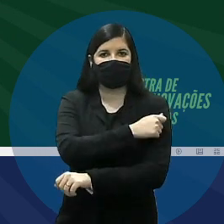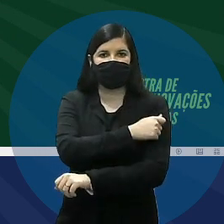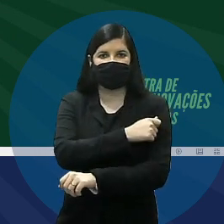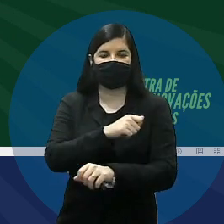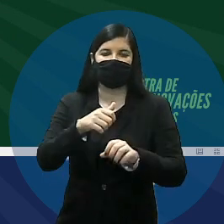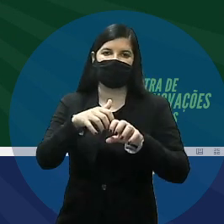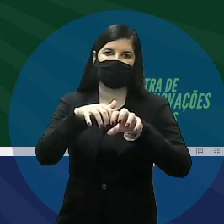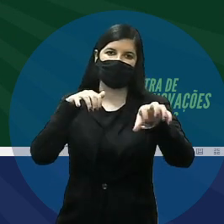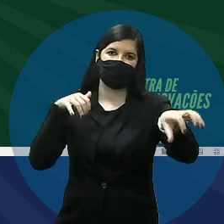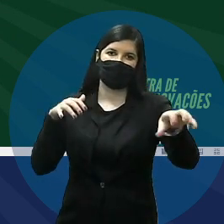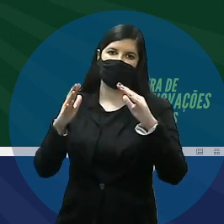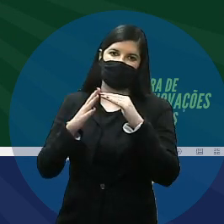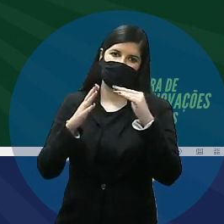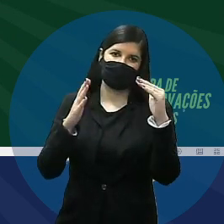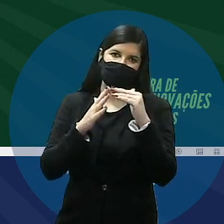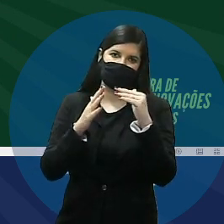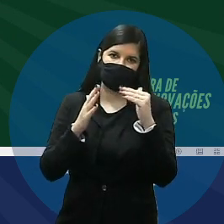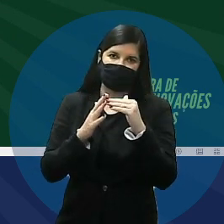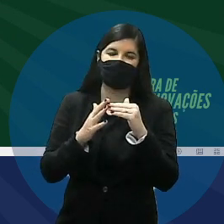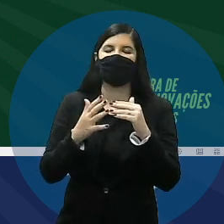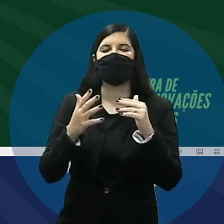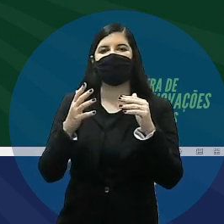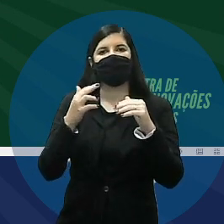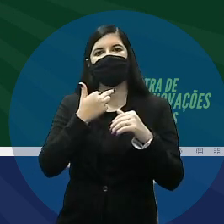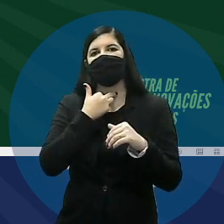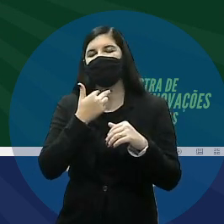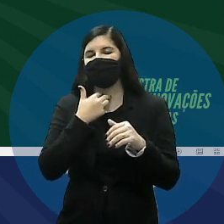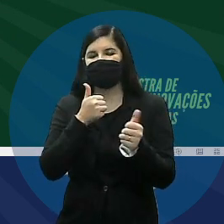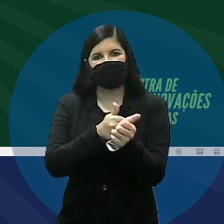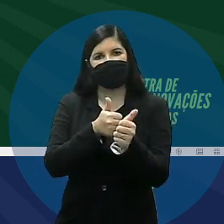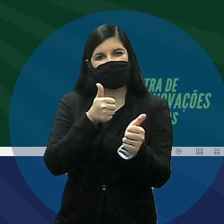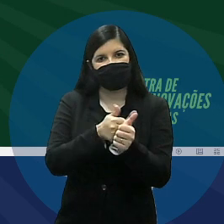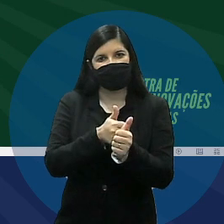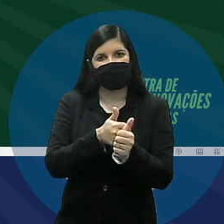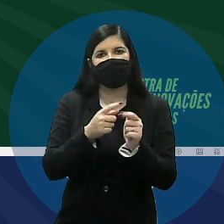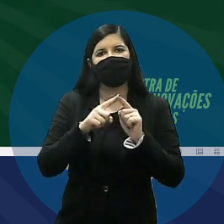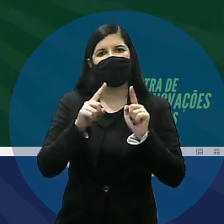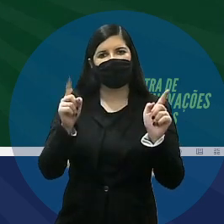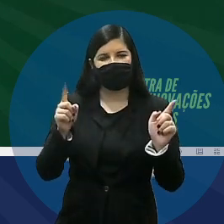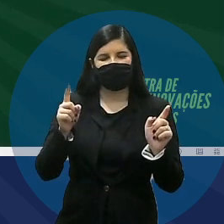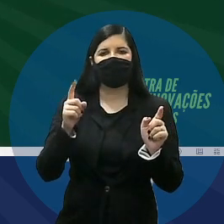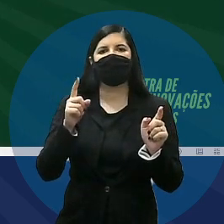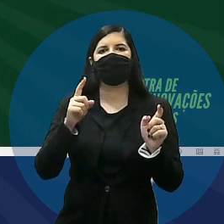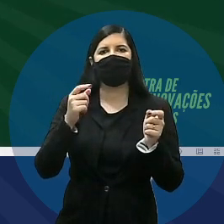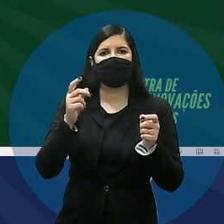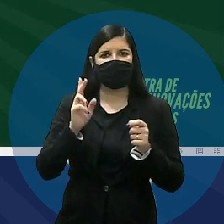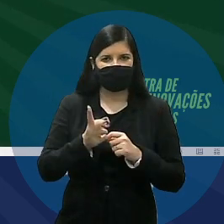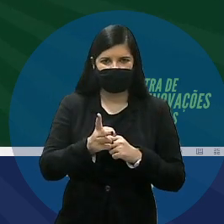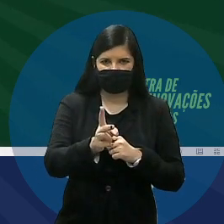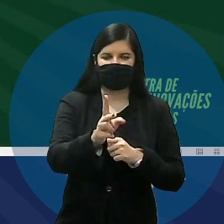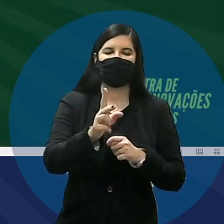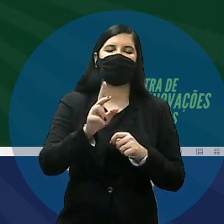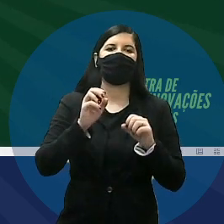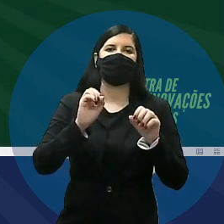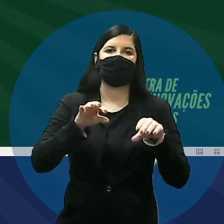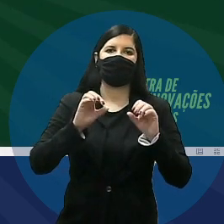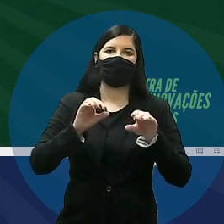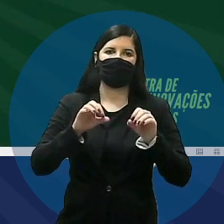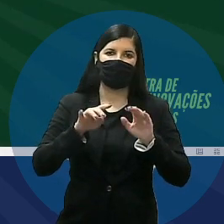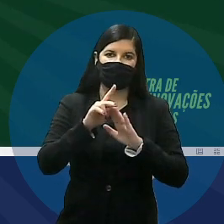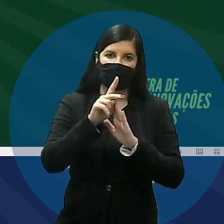não podia naquele momento estar próximo ali, mas mesmo assim a gente deu continuidade e o nosso